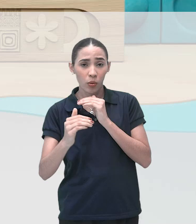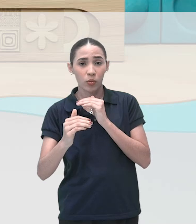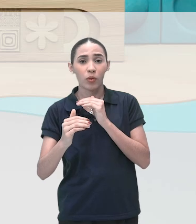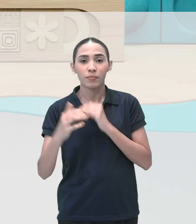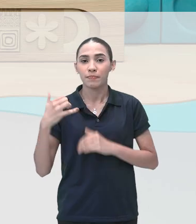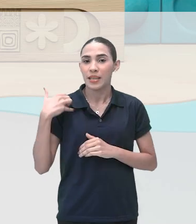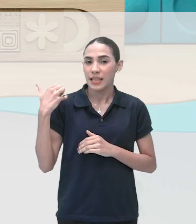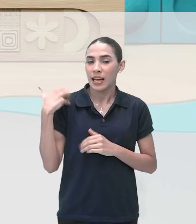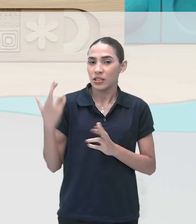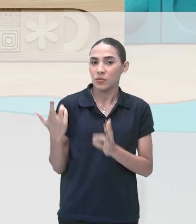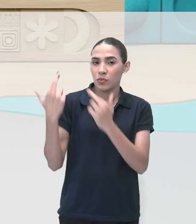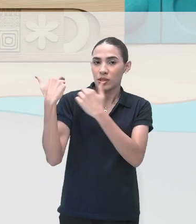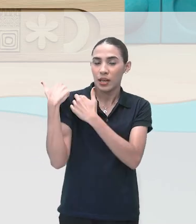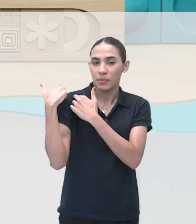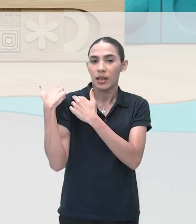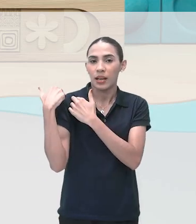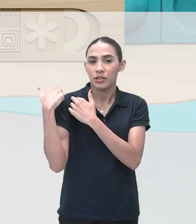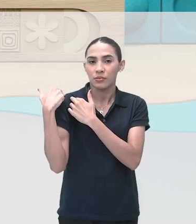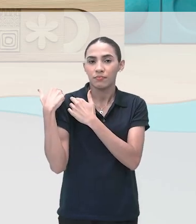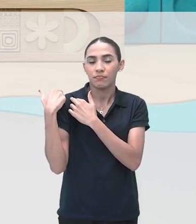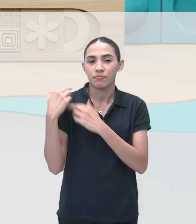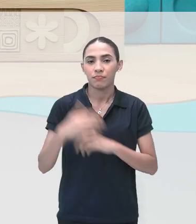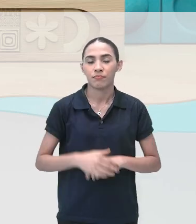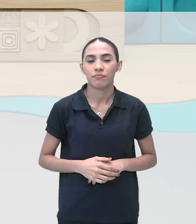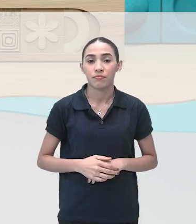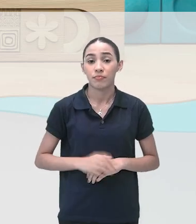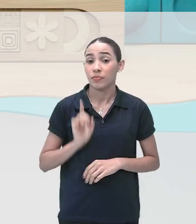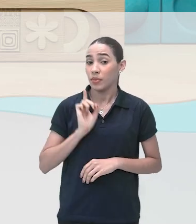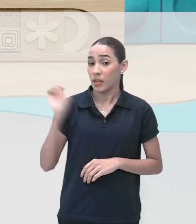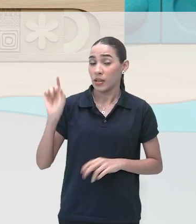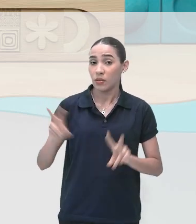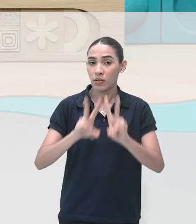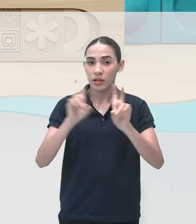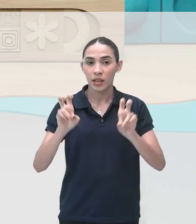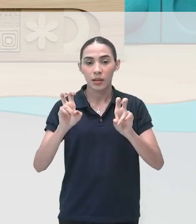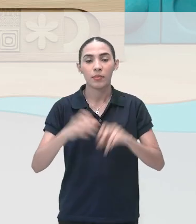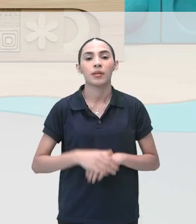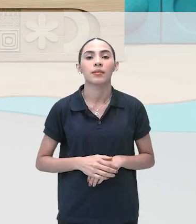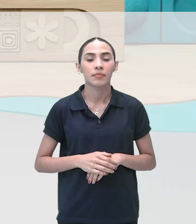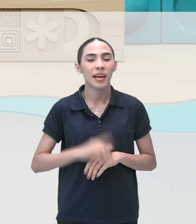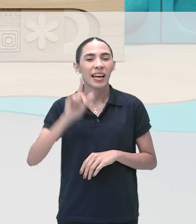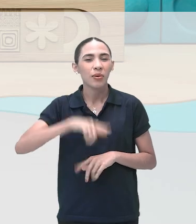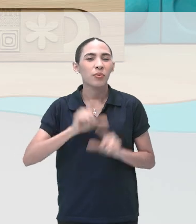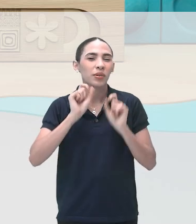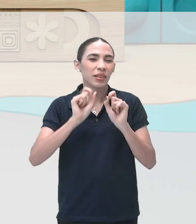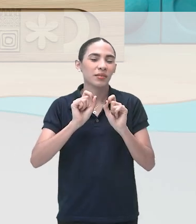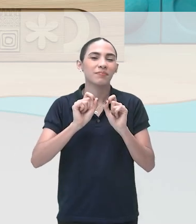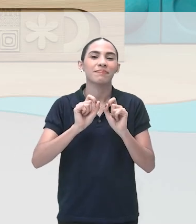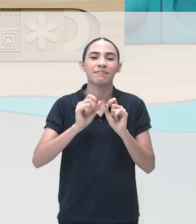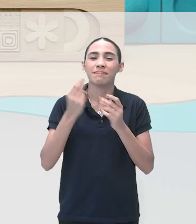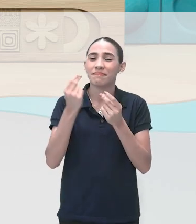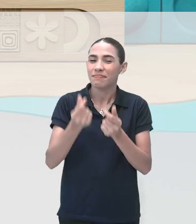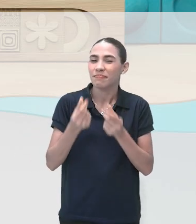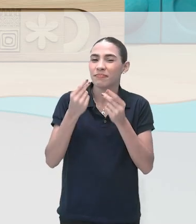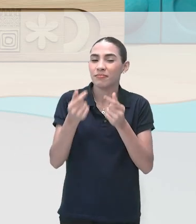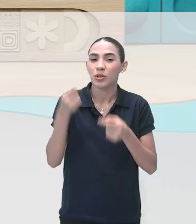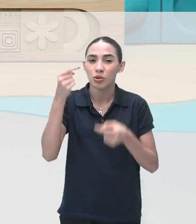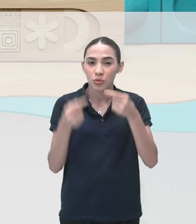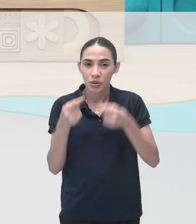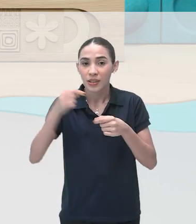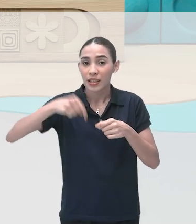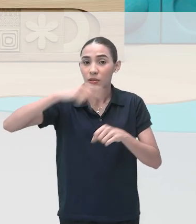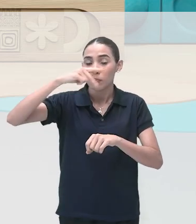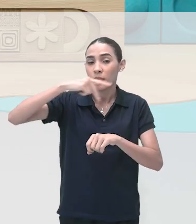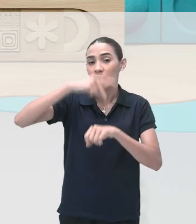da maioridade penal? Gente, essa temática aqui, a maioridade penal, é uma questão que há muito tempo é debatida no nosso